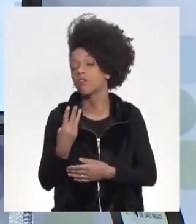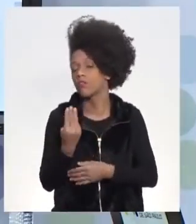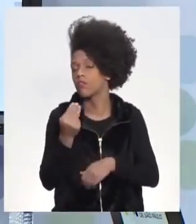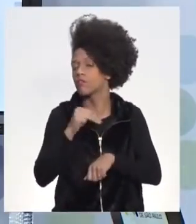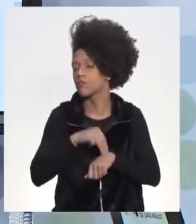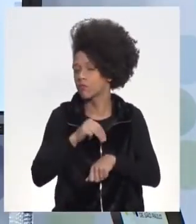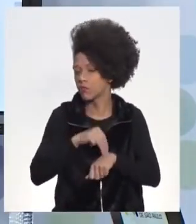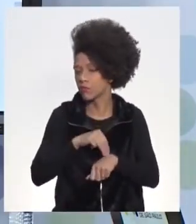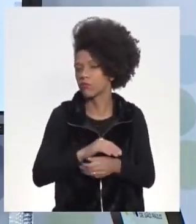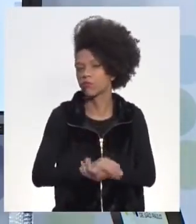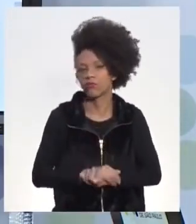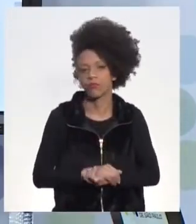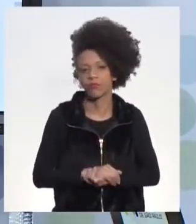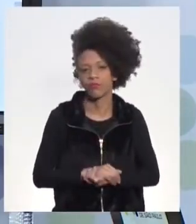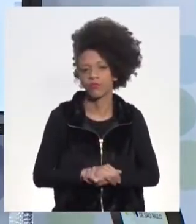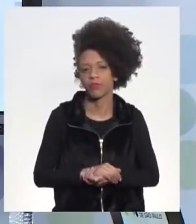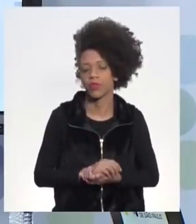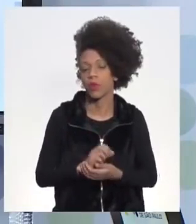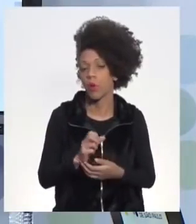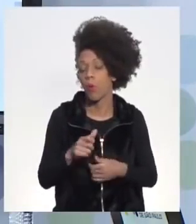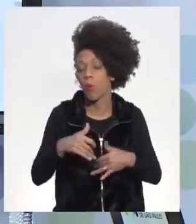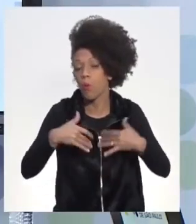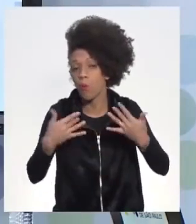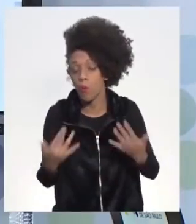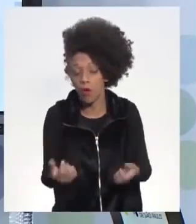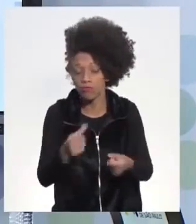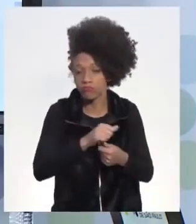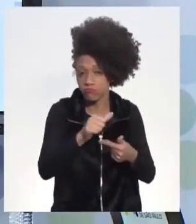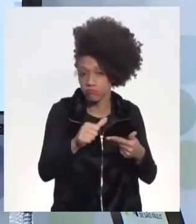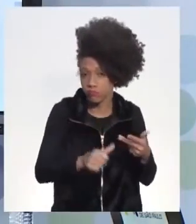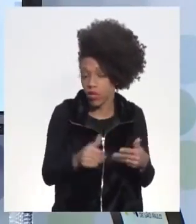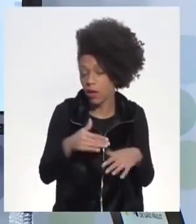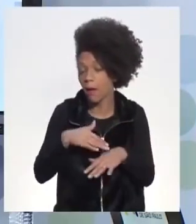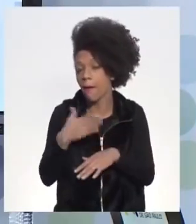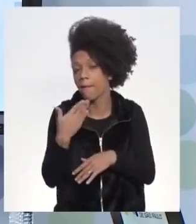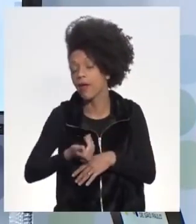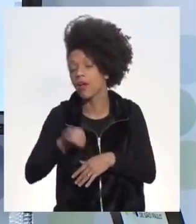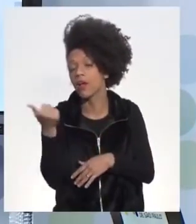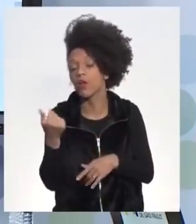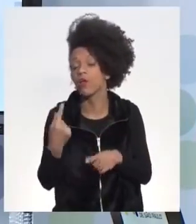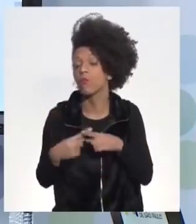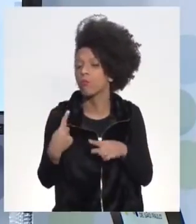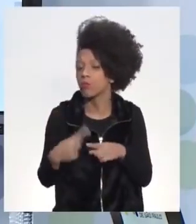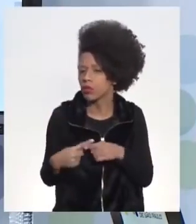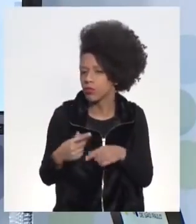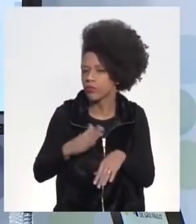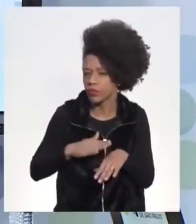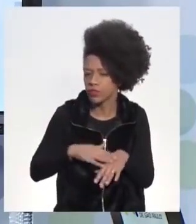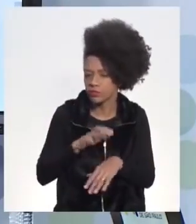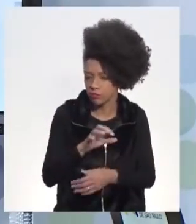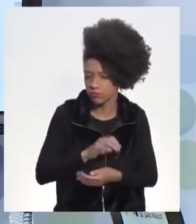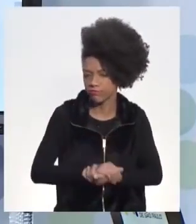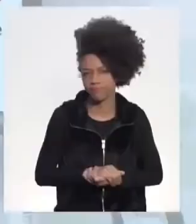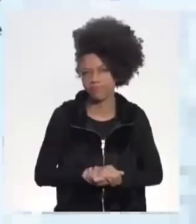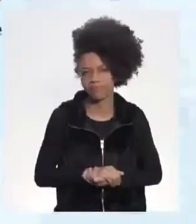vocês colocarem para a gente. Qual dessas opções é a mais vantajosa e por que vocês fizeram essa escolha?